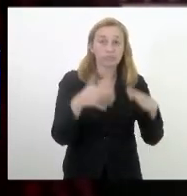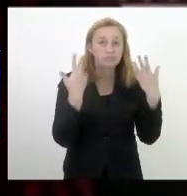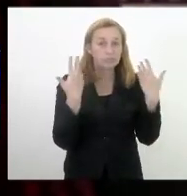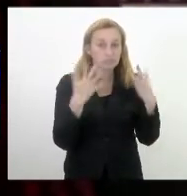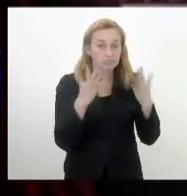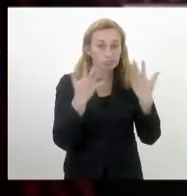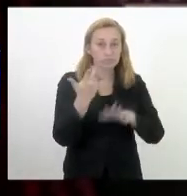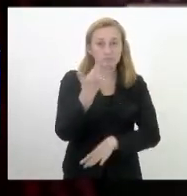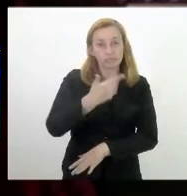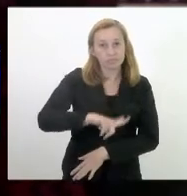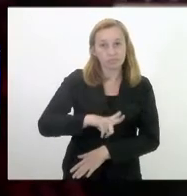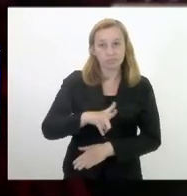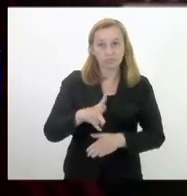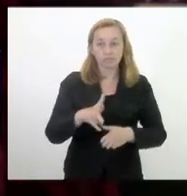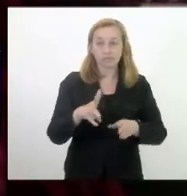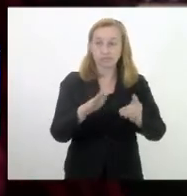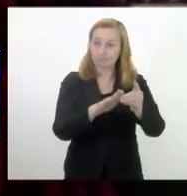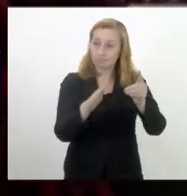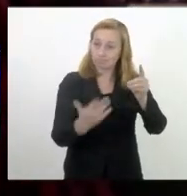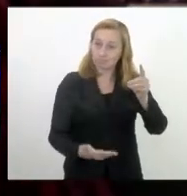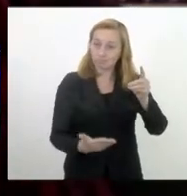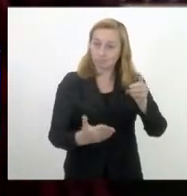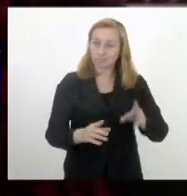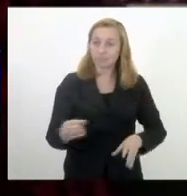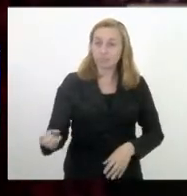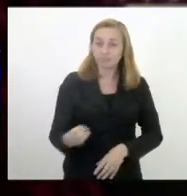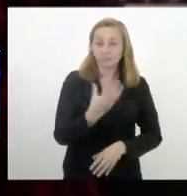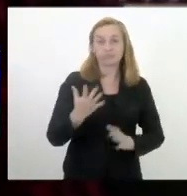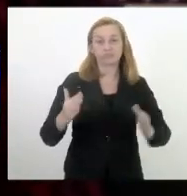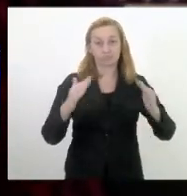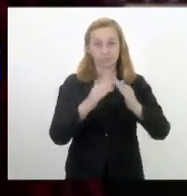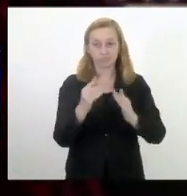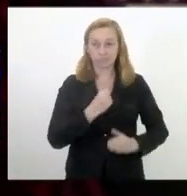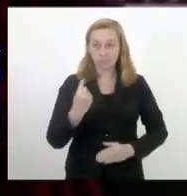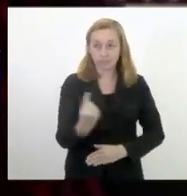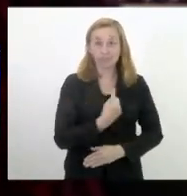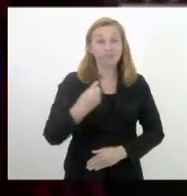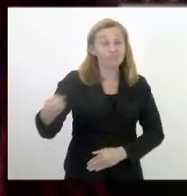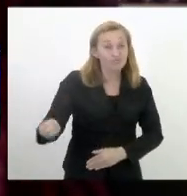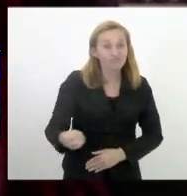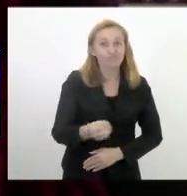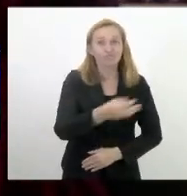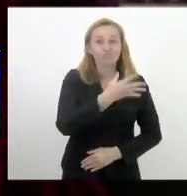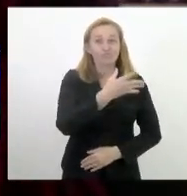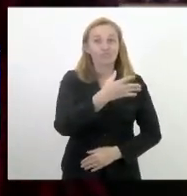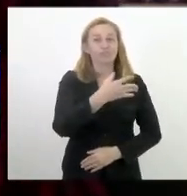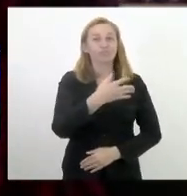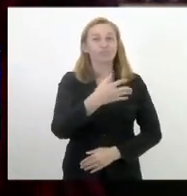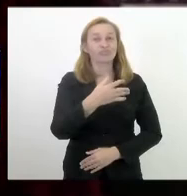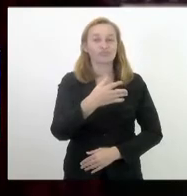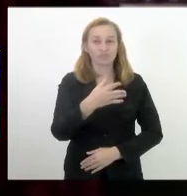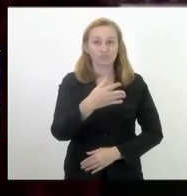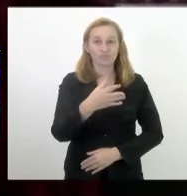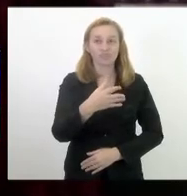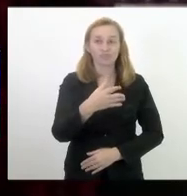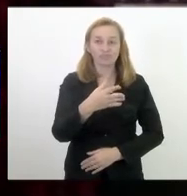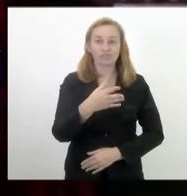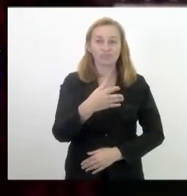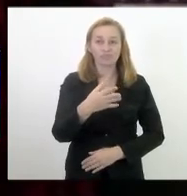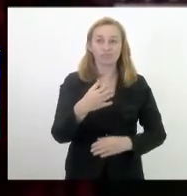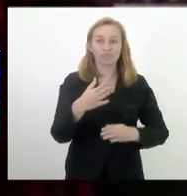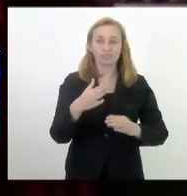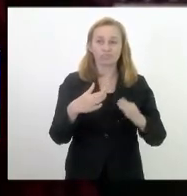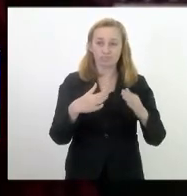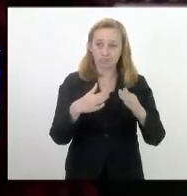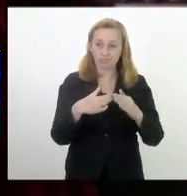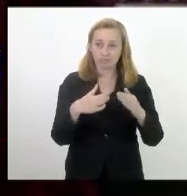vez pela inauguração da nossa nova casa, do nosso novo endereço. Foi realmente uma